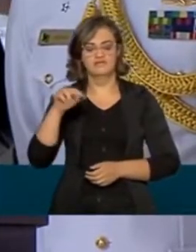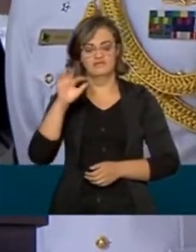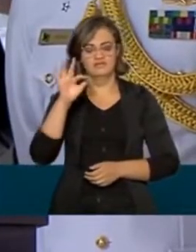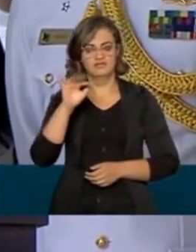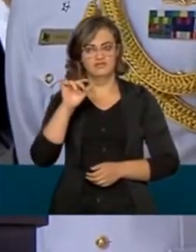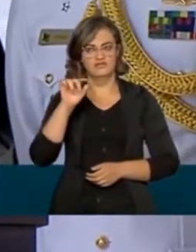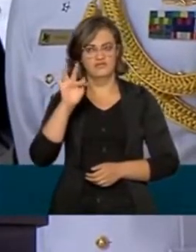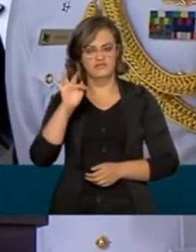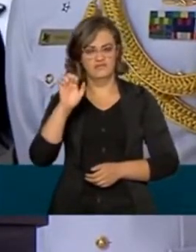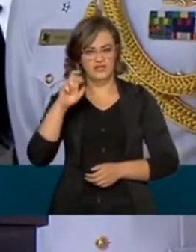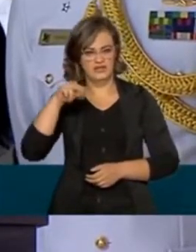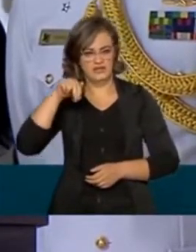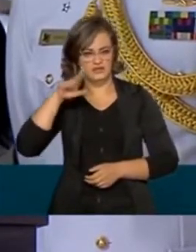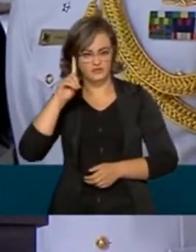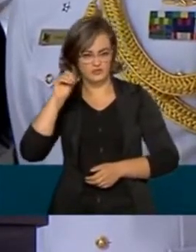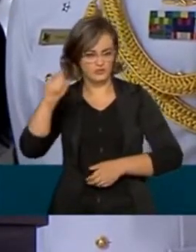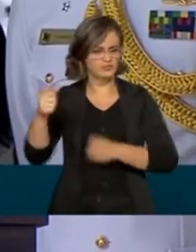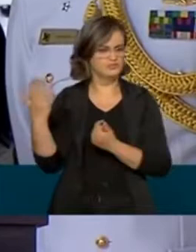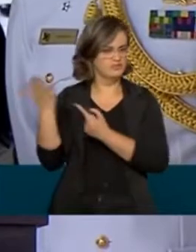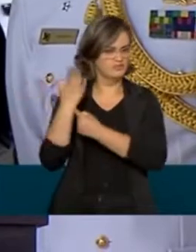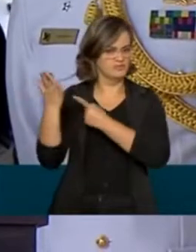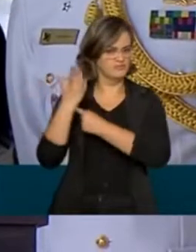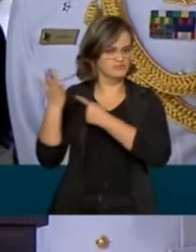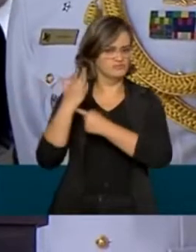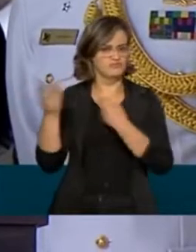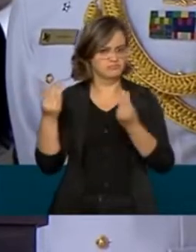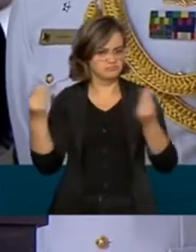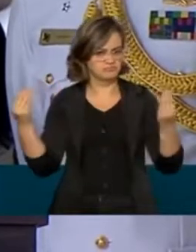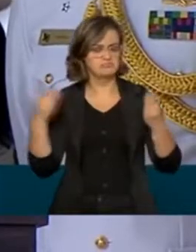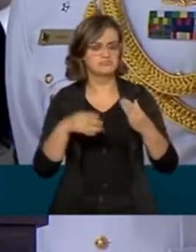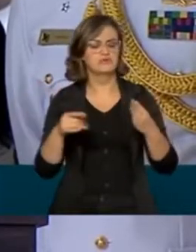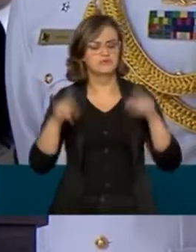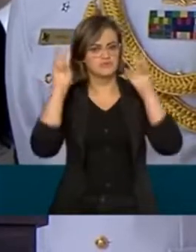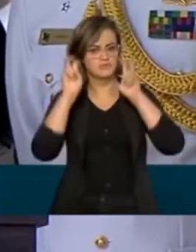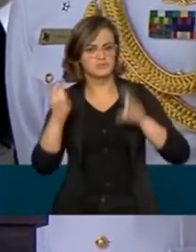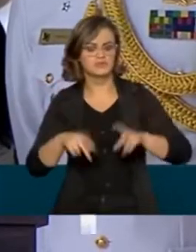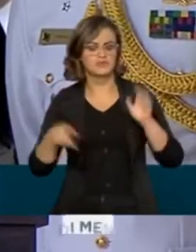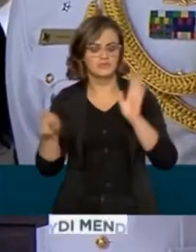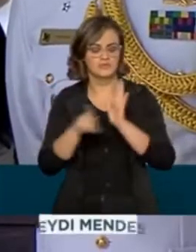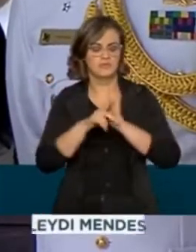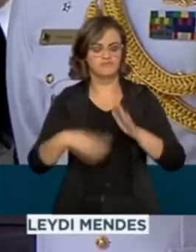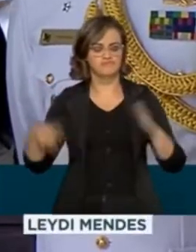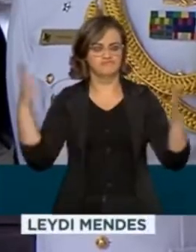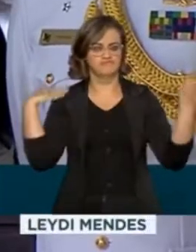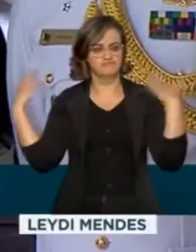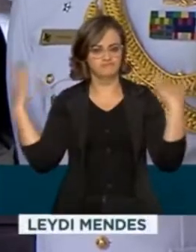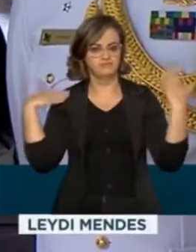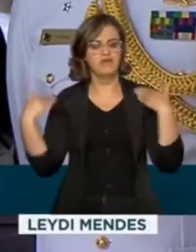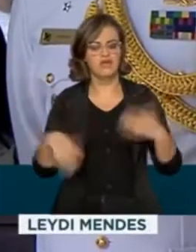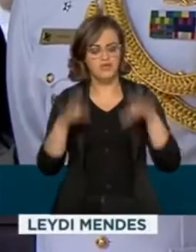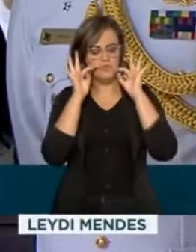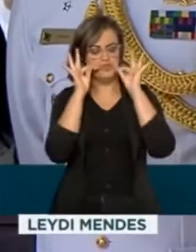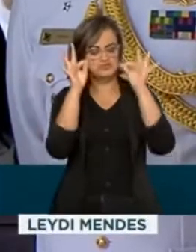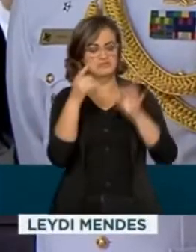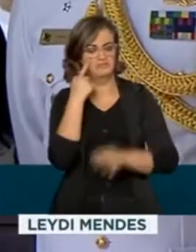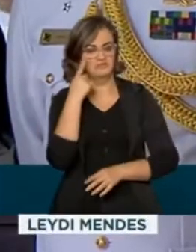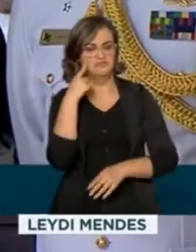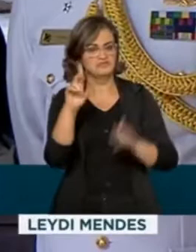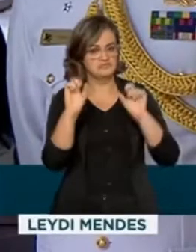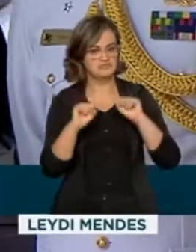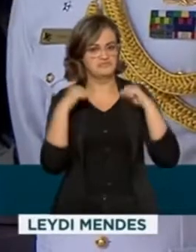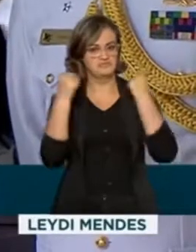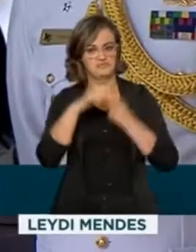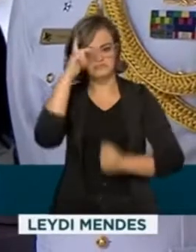o apoio e incentivo que sempre dispensou as atenções dedicadas às questões da Força Naval. Sou testemunha dos seus